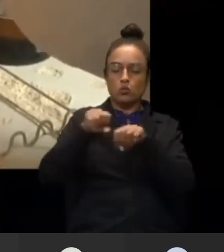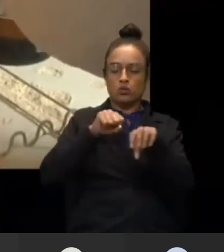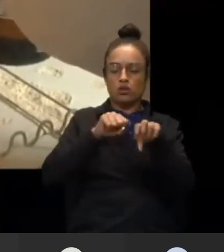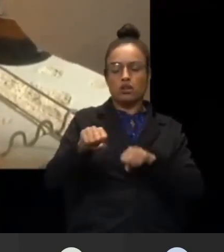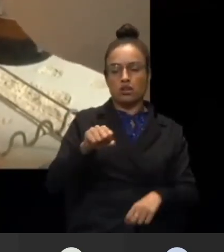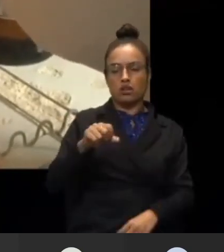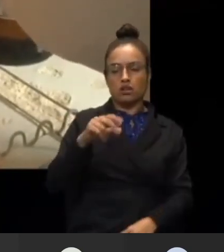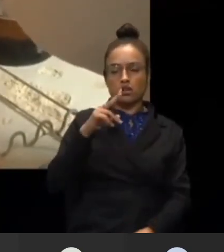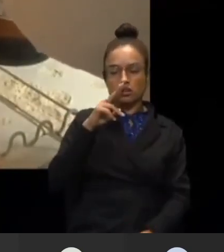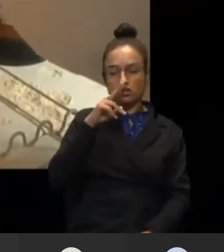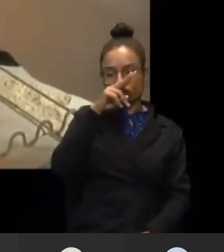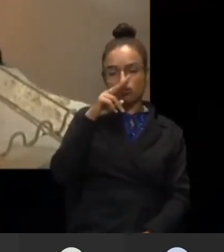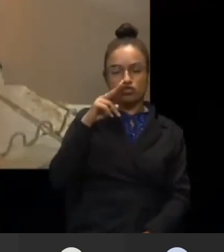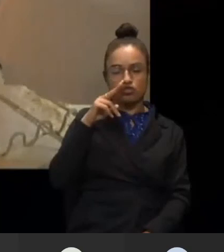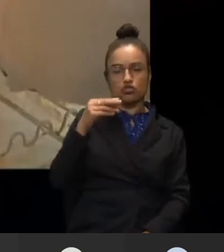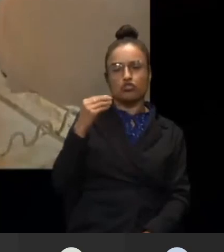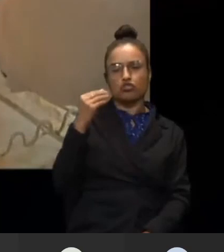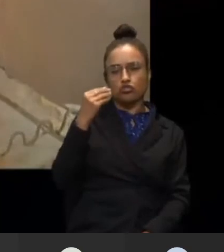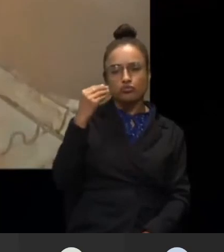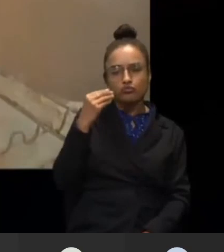vapor.